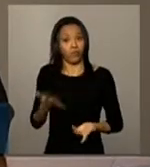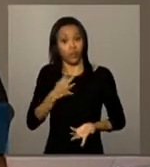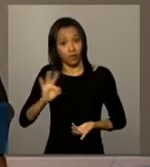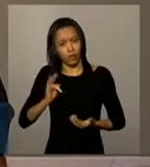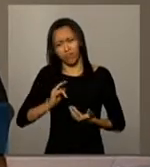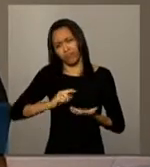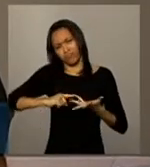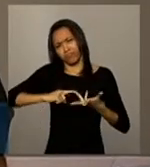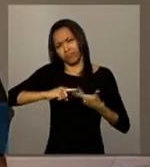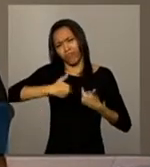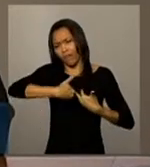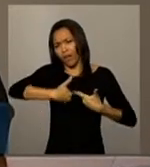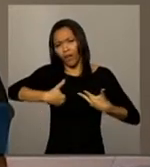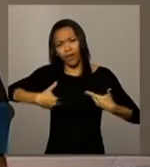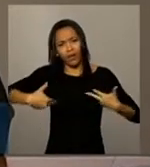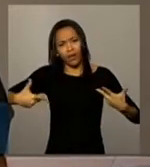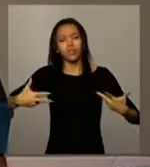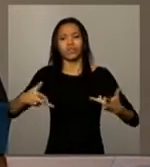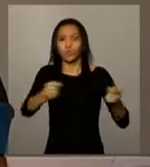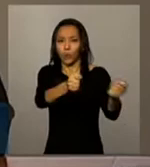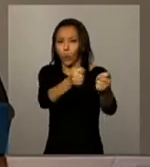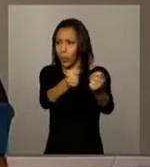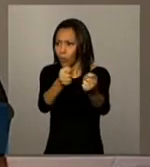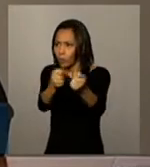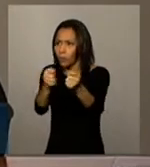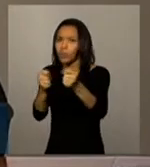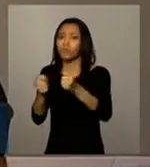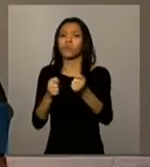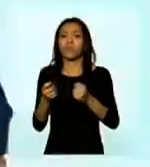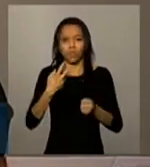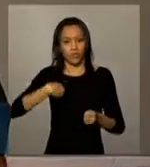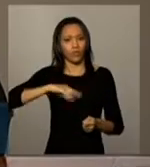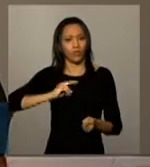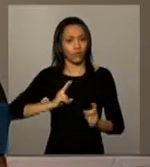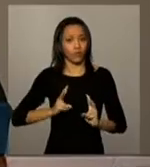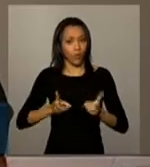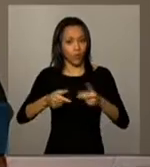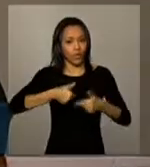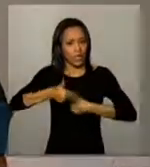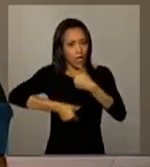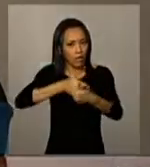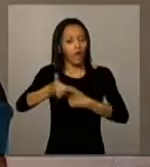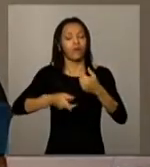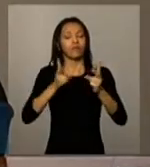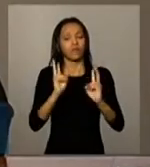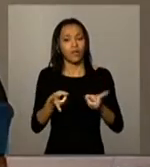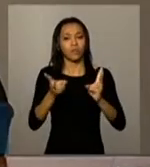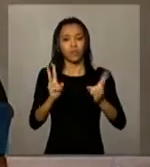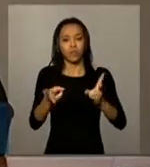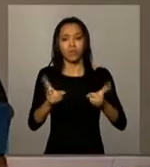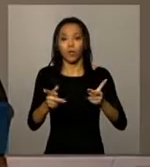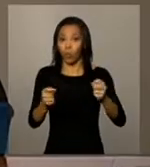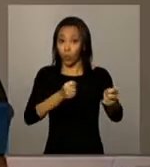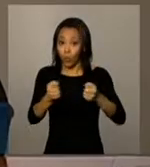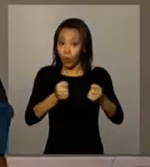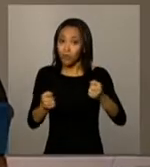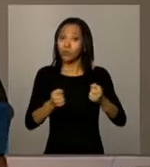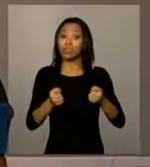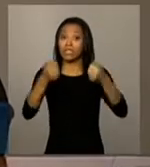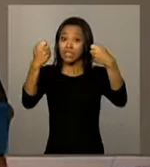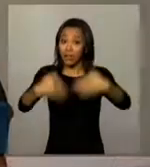para continuar esse trabalho que temos feito de contenção, de custeio no governo federal